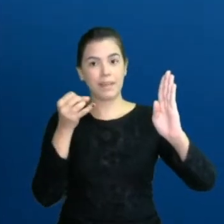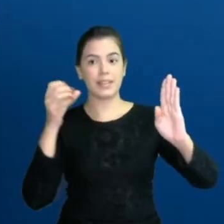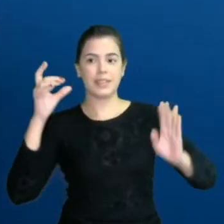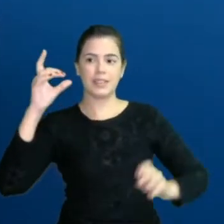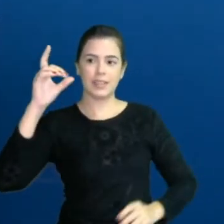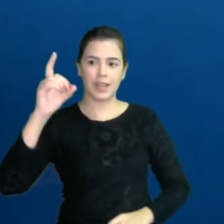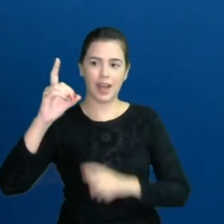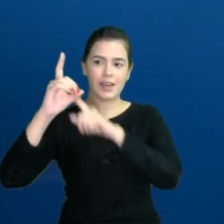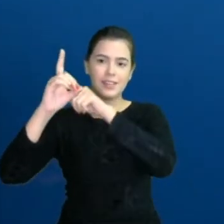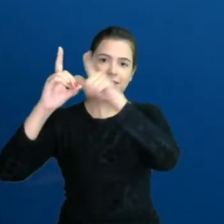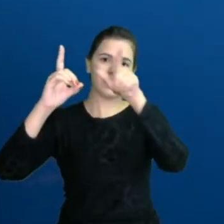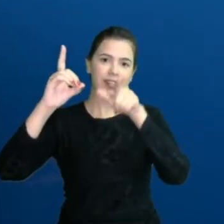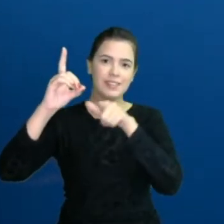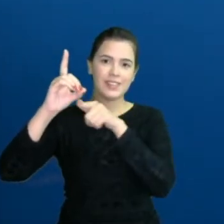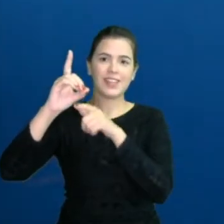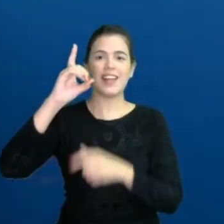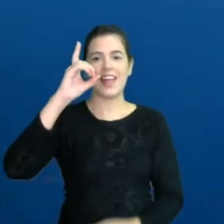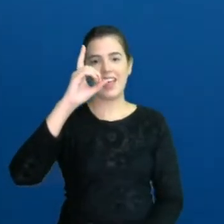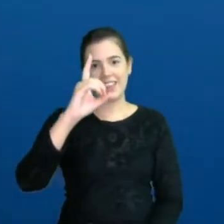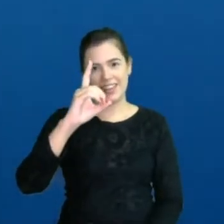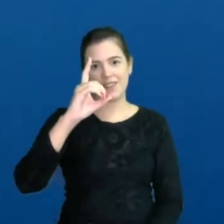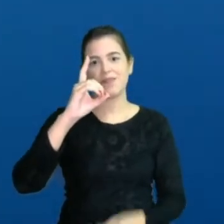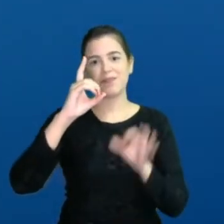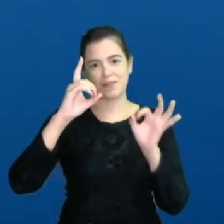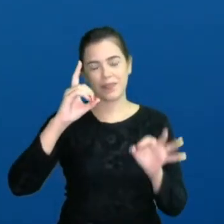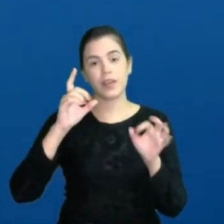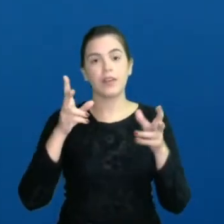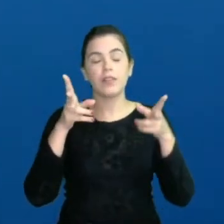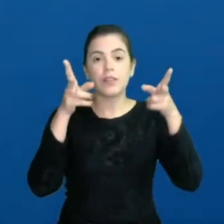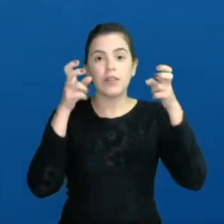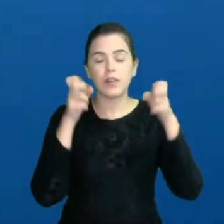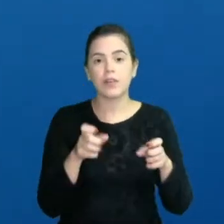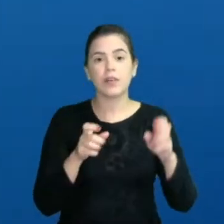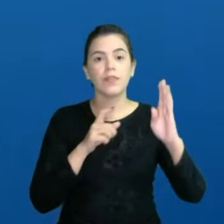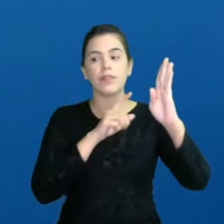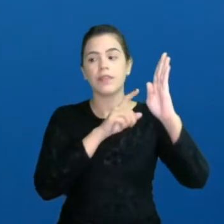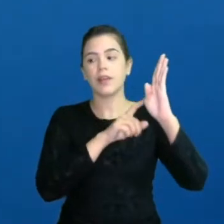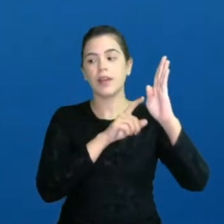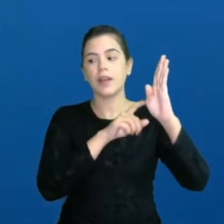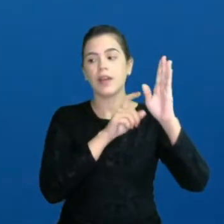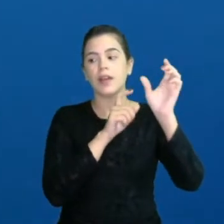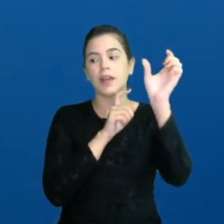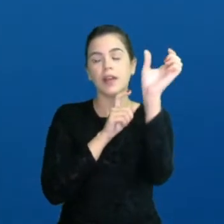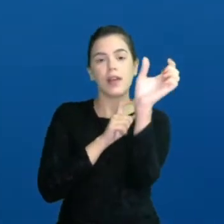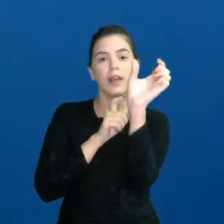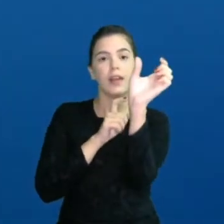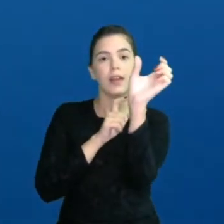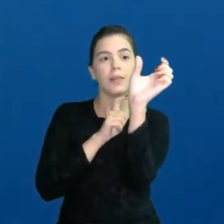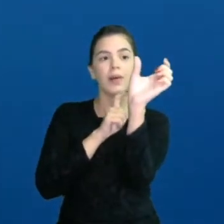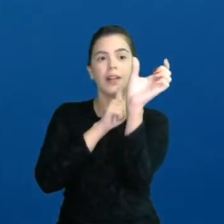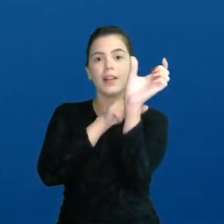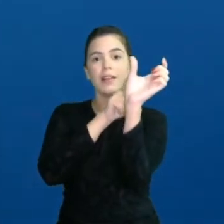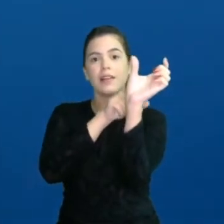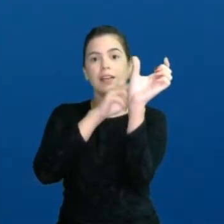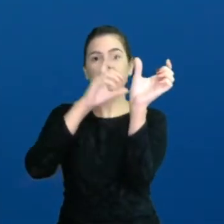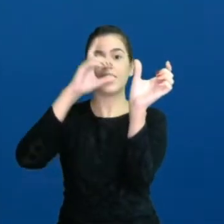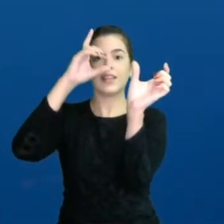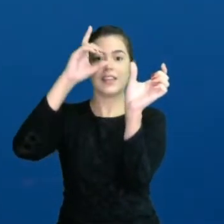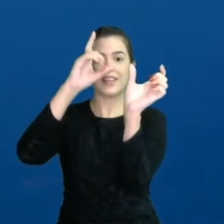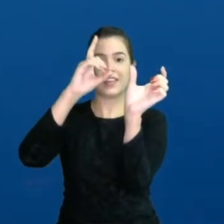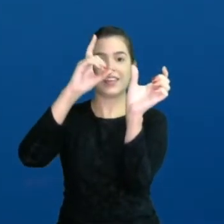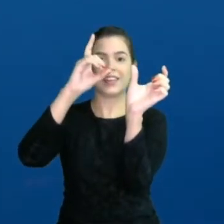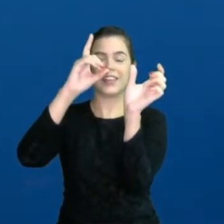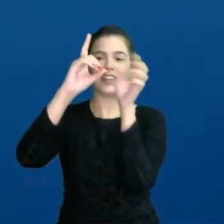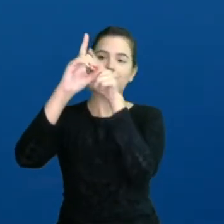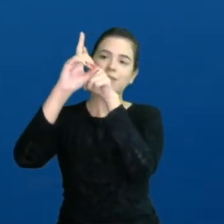contrário, é a letrinha D. Vamos ver aqui, ó. Olha a barriguinha. Tá para o lado de lá. Então,